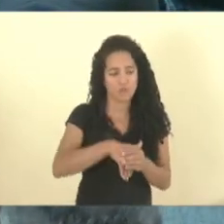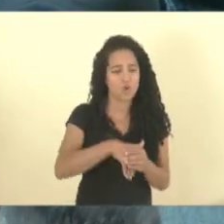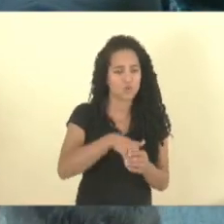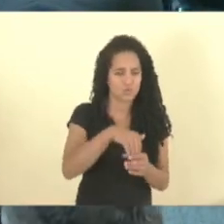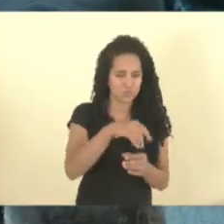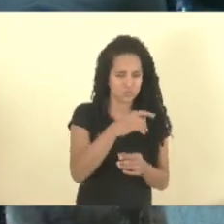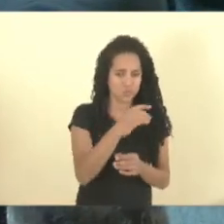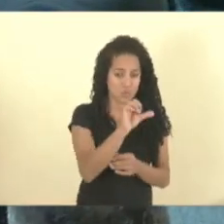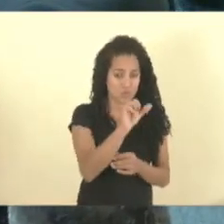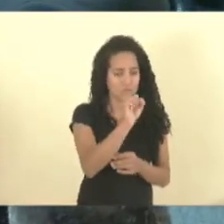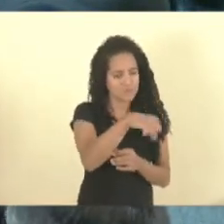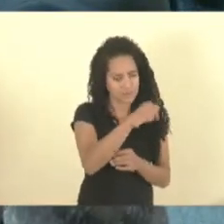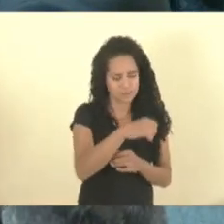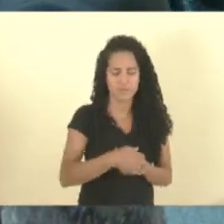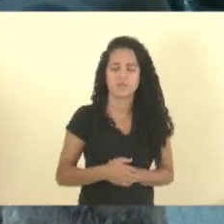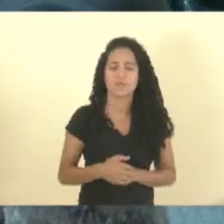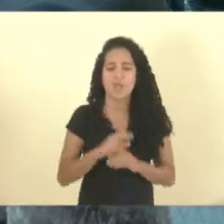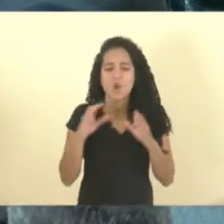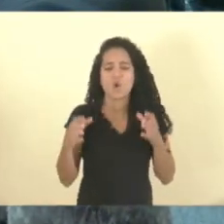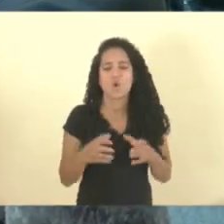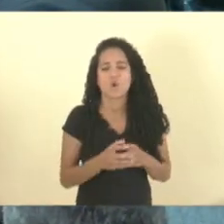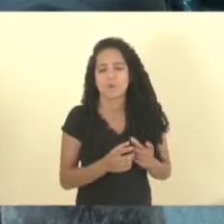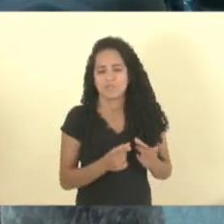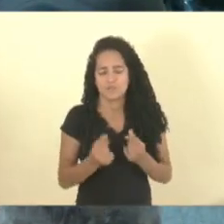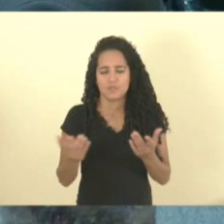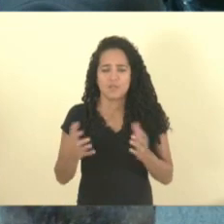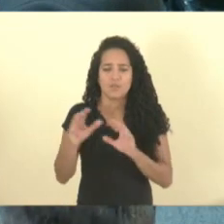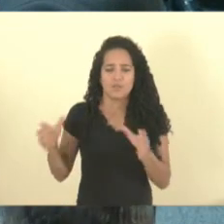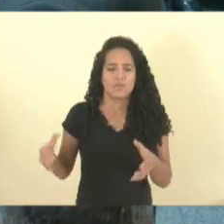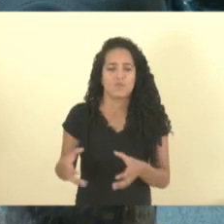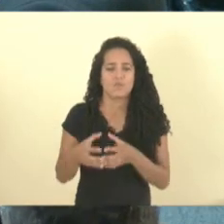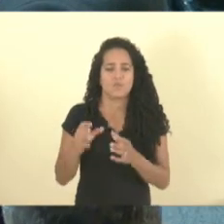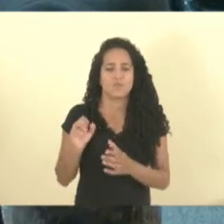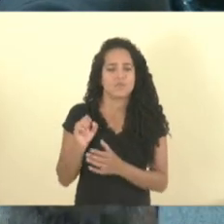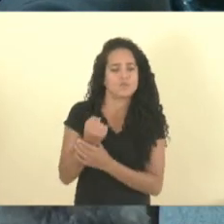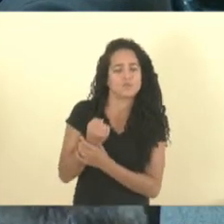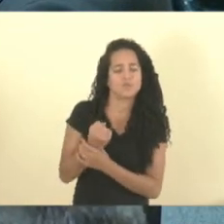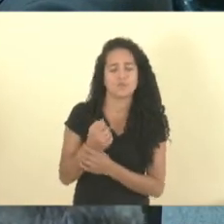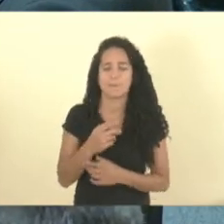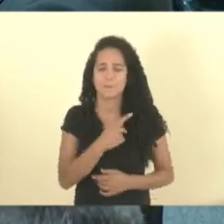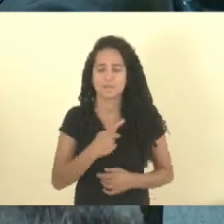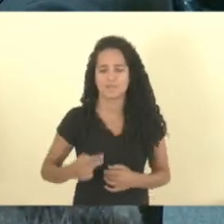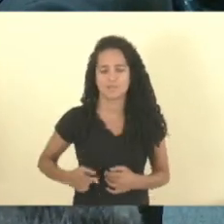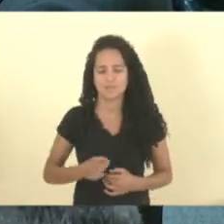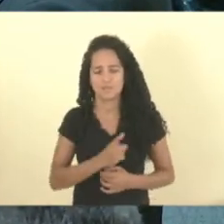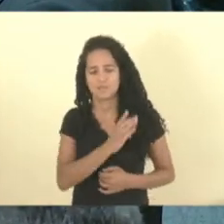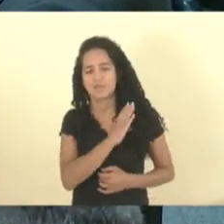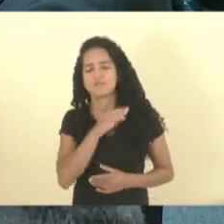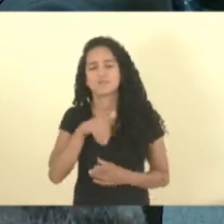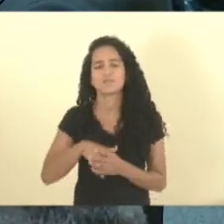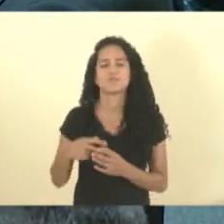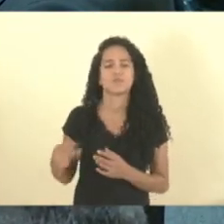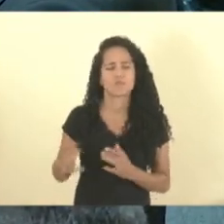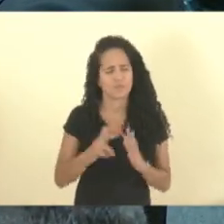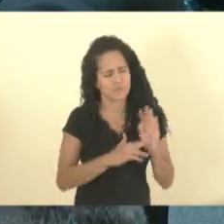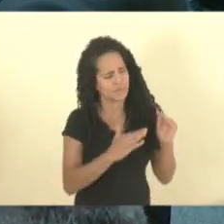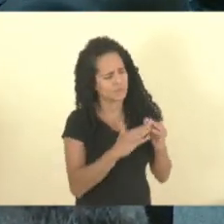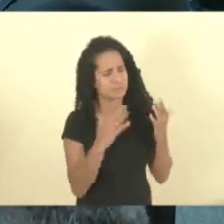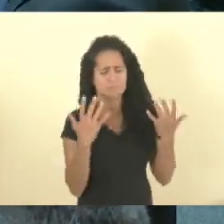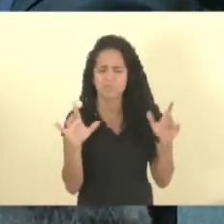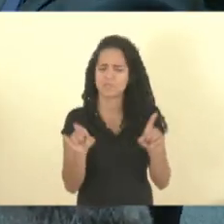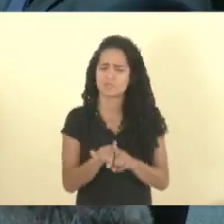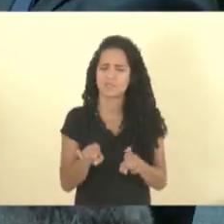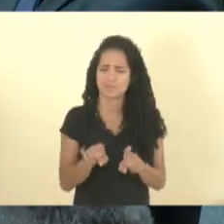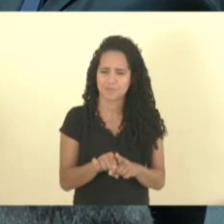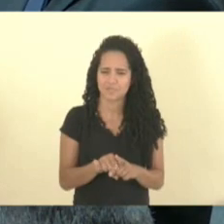aprovado parecer na Comissão de Finanças, passo com o voto na Comissão de Segurança. Deputado presidente Danilo Baense. Com o relator, parabenizando